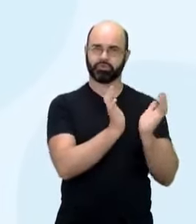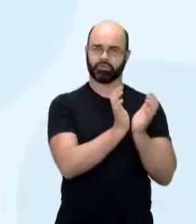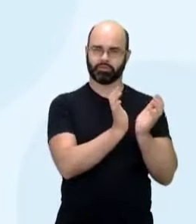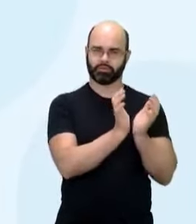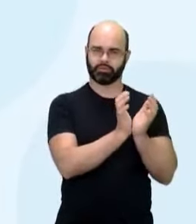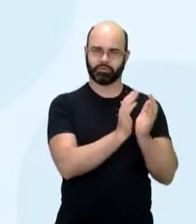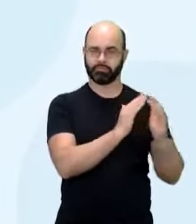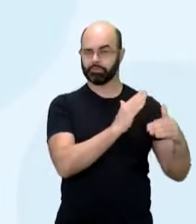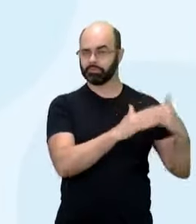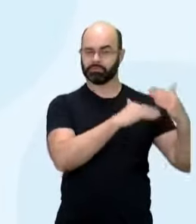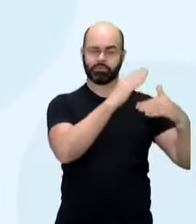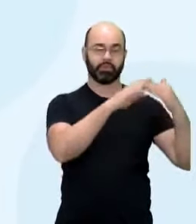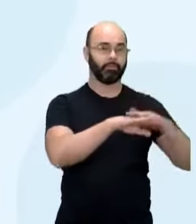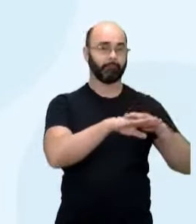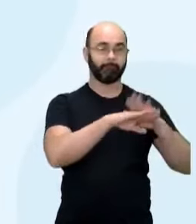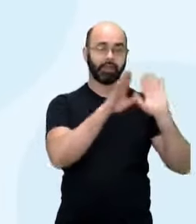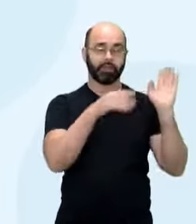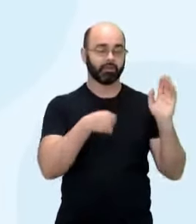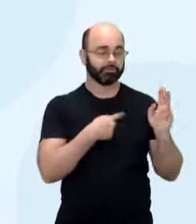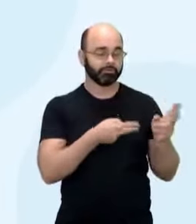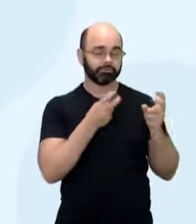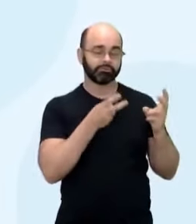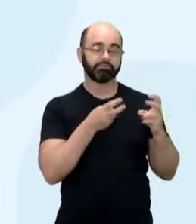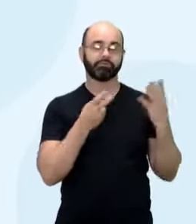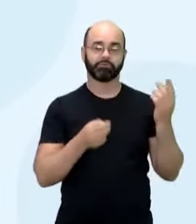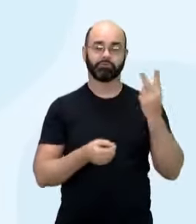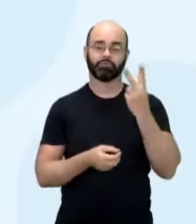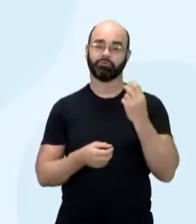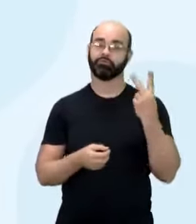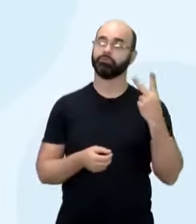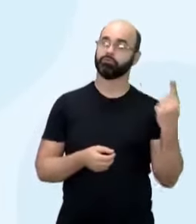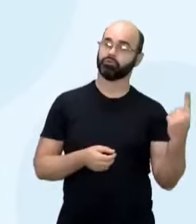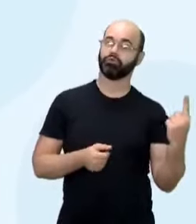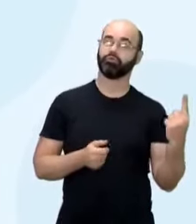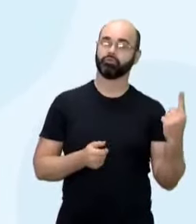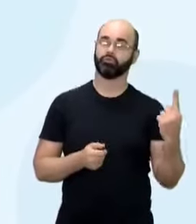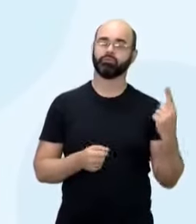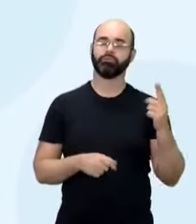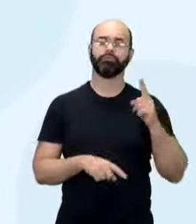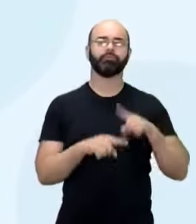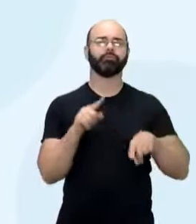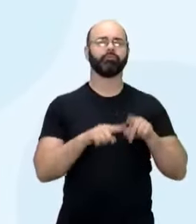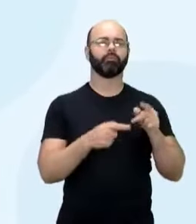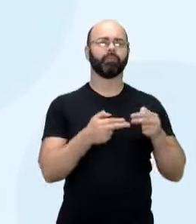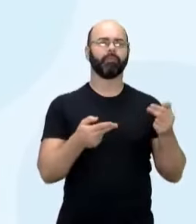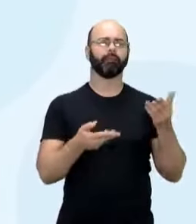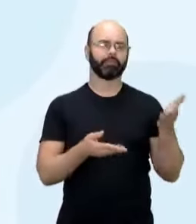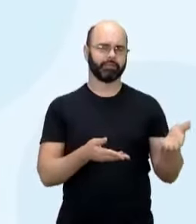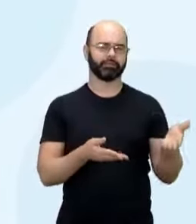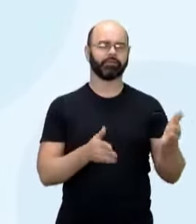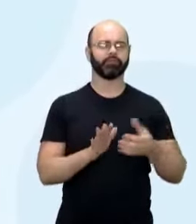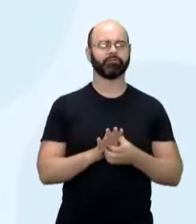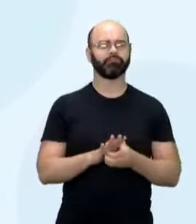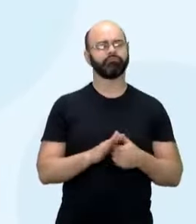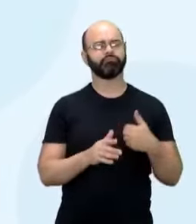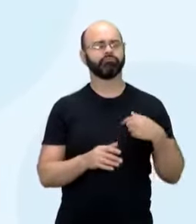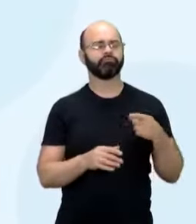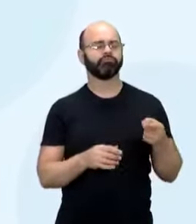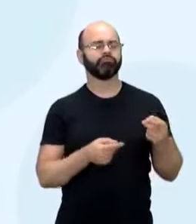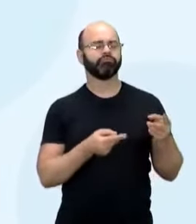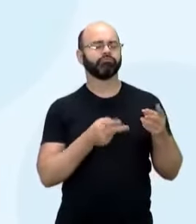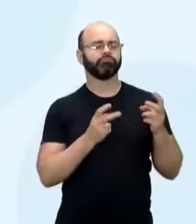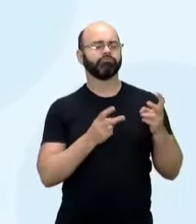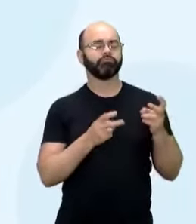acompanho ao longo de 2021, trabalhando especificamente nesses materiais que trazem insumos para